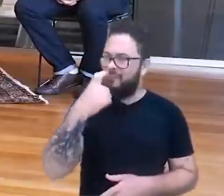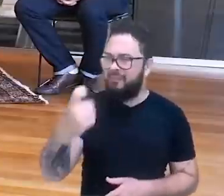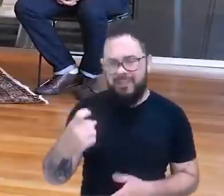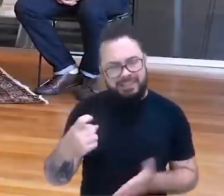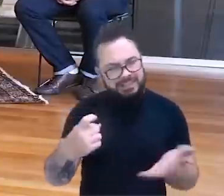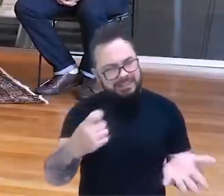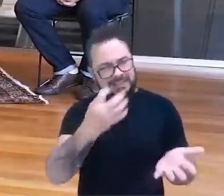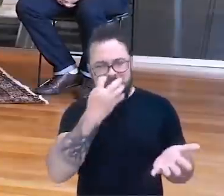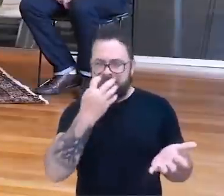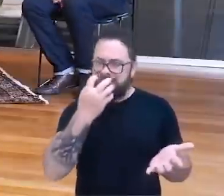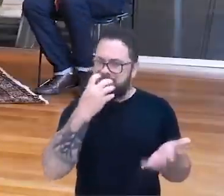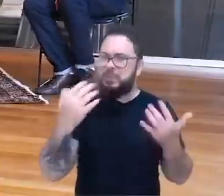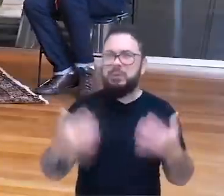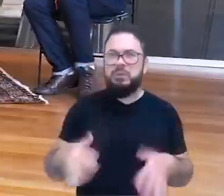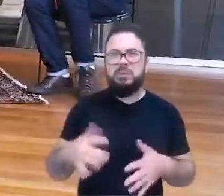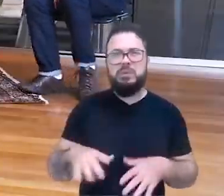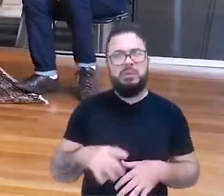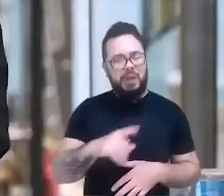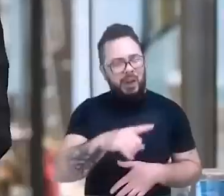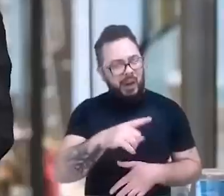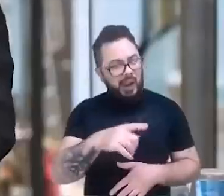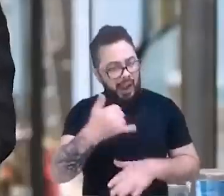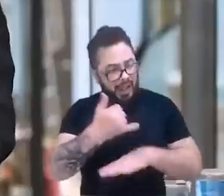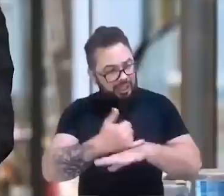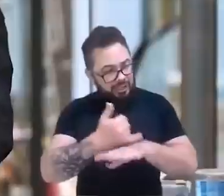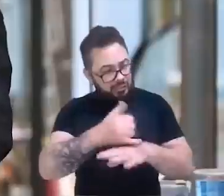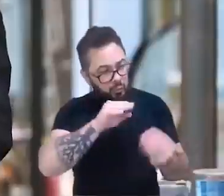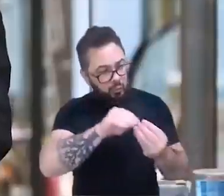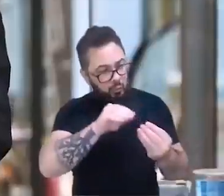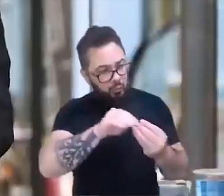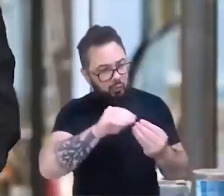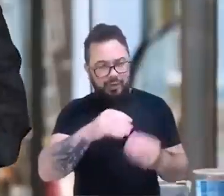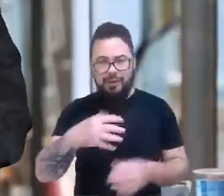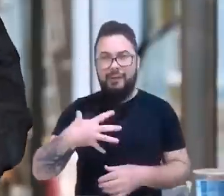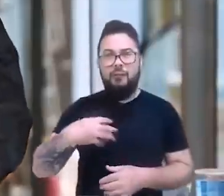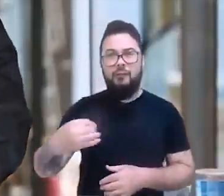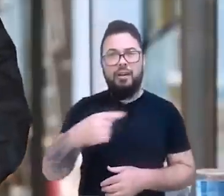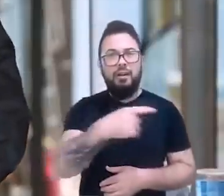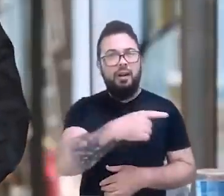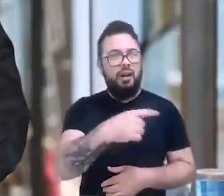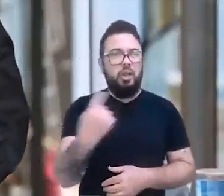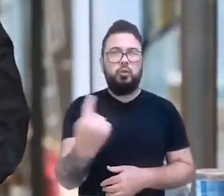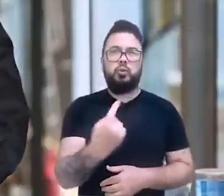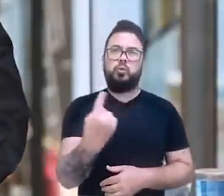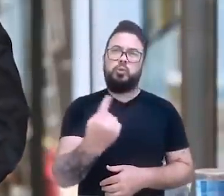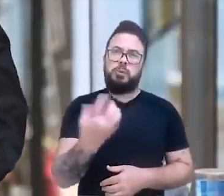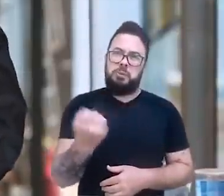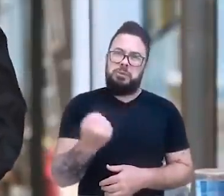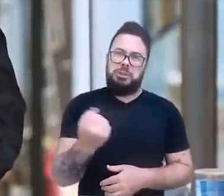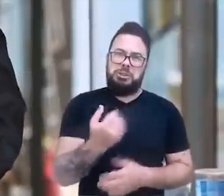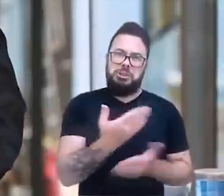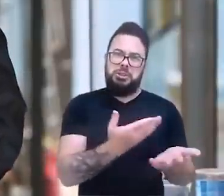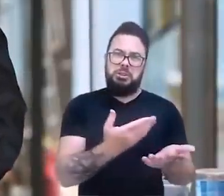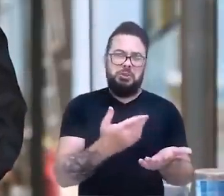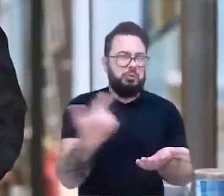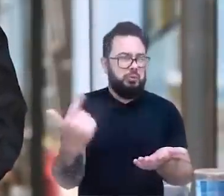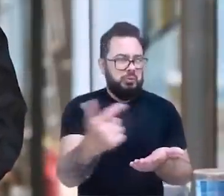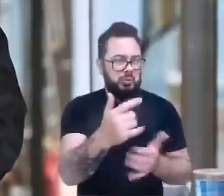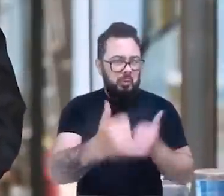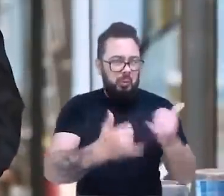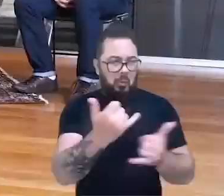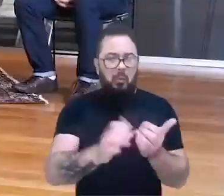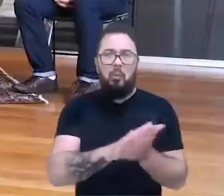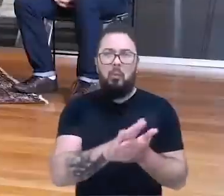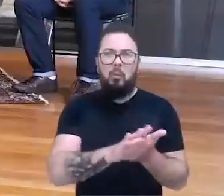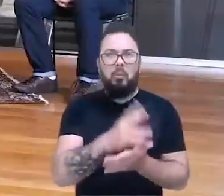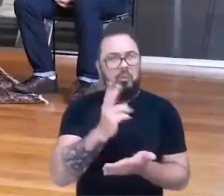cachorro carniceiro mas a mulher beija o cachorra e o filho dela lá tadinho sozinho branquinho não tem ninguém para brincar